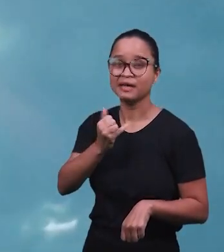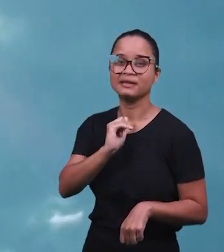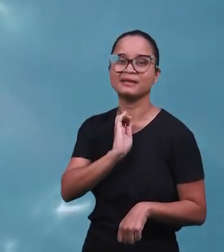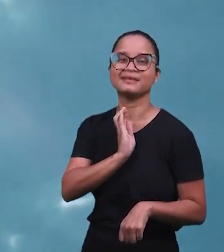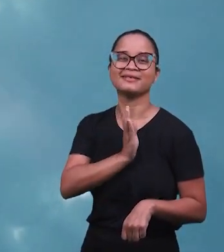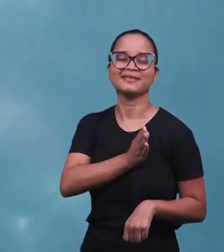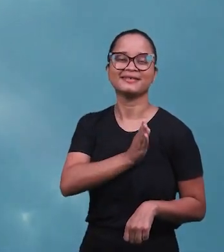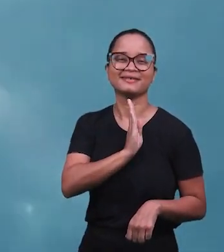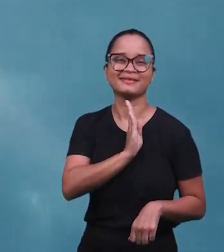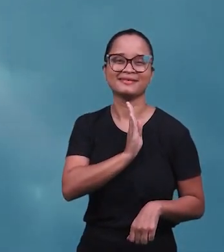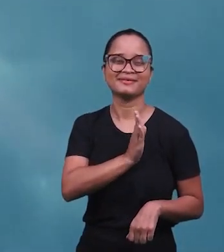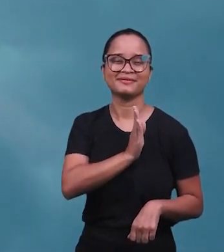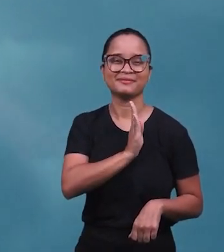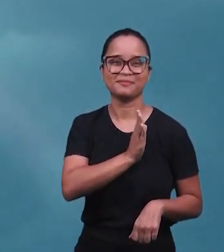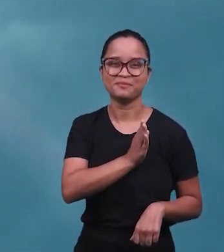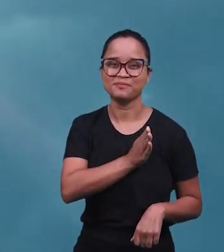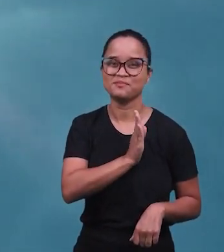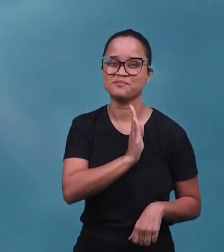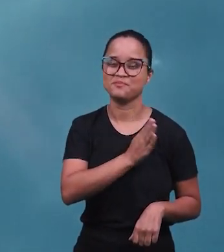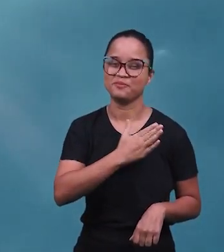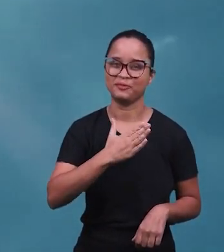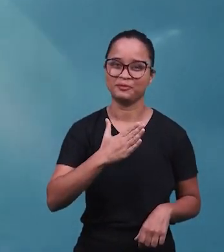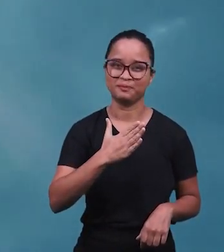É a voz do meu